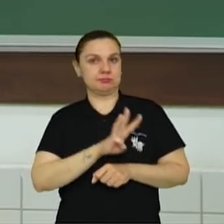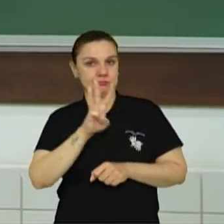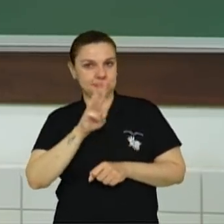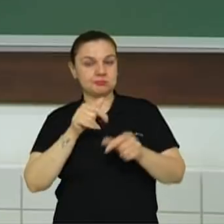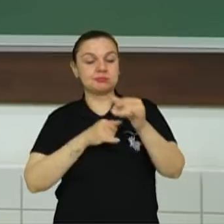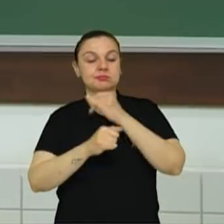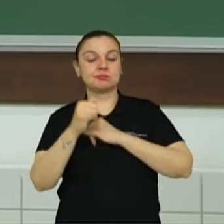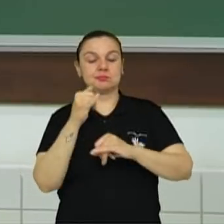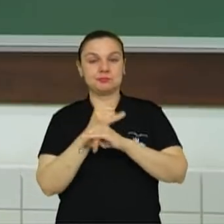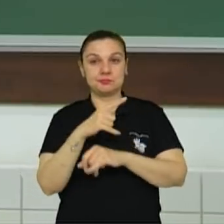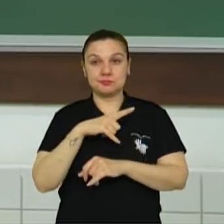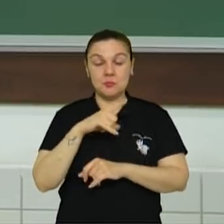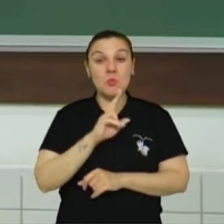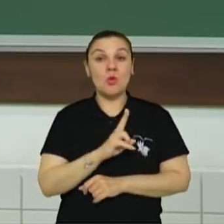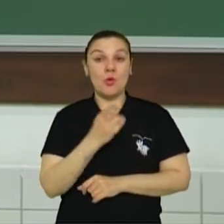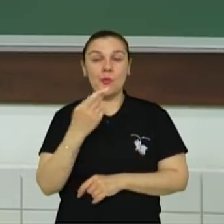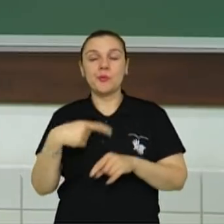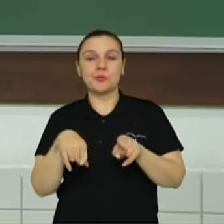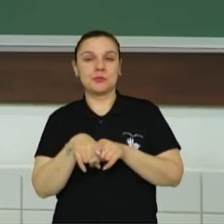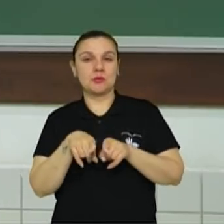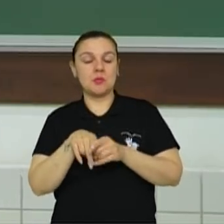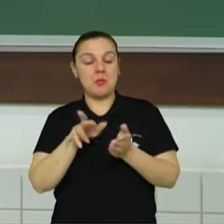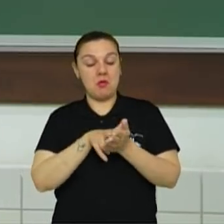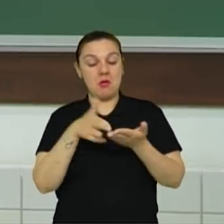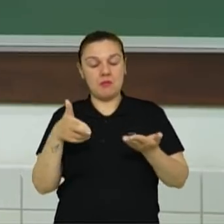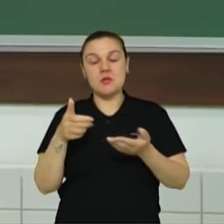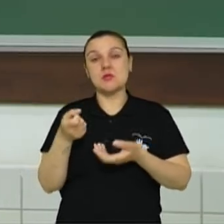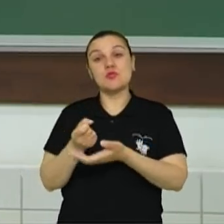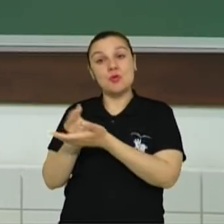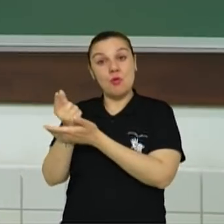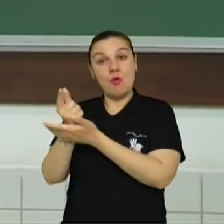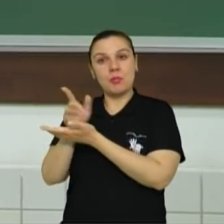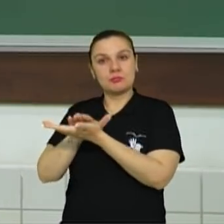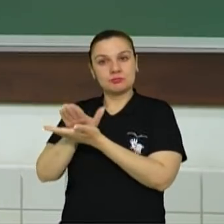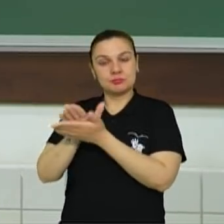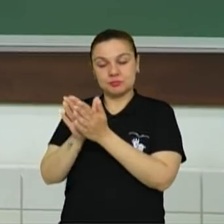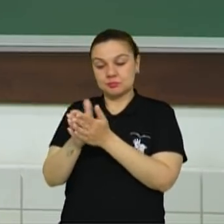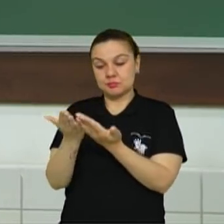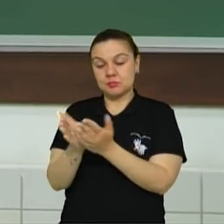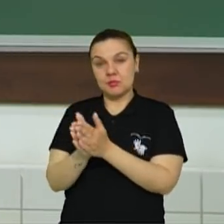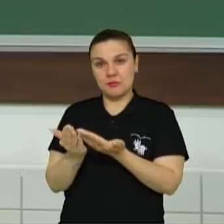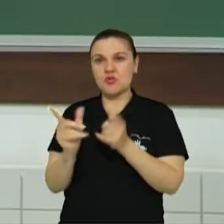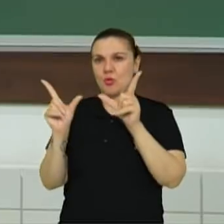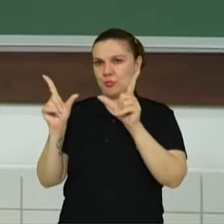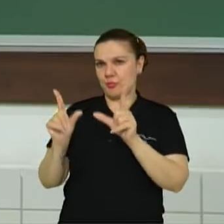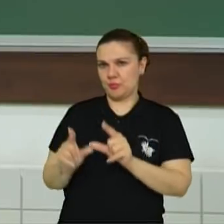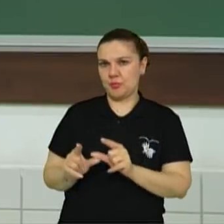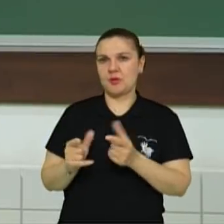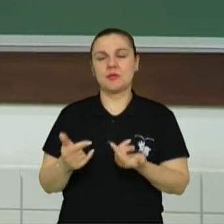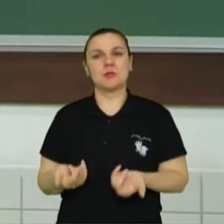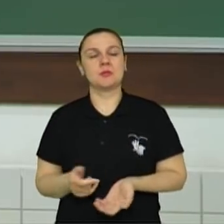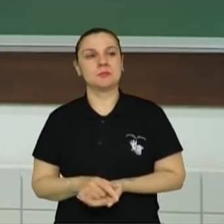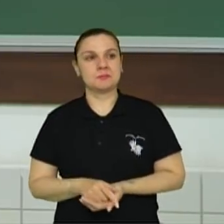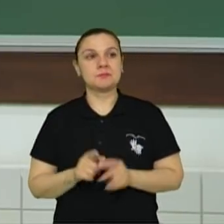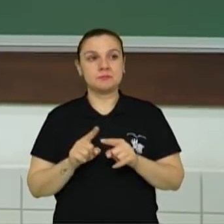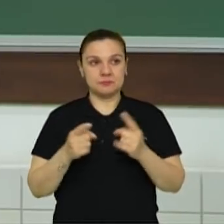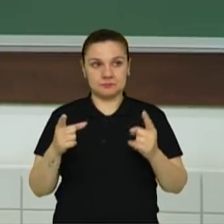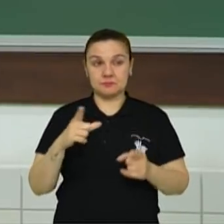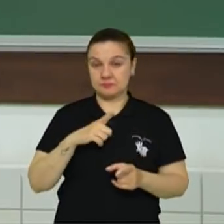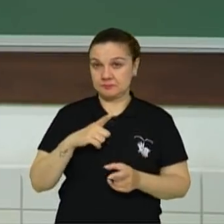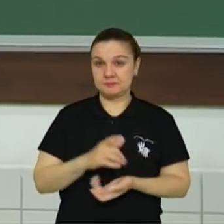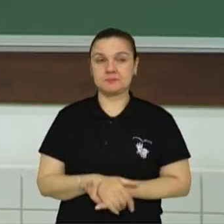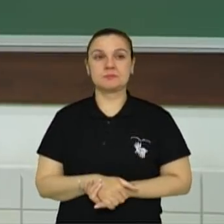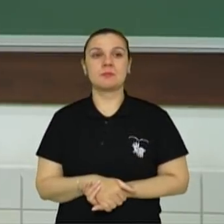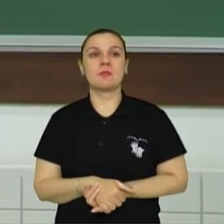né, que a gente encontra na internet, quanto aquelas revistas impressas, né? Cada vez o número de revistas impressas diminui, mas ainda